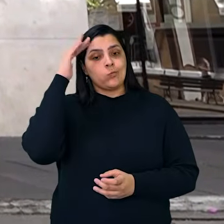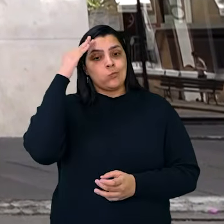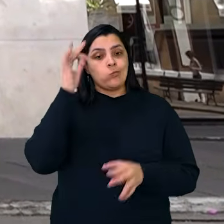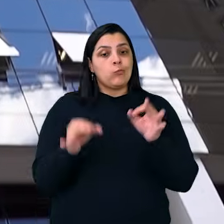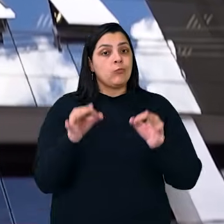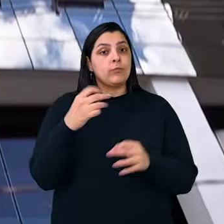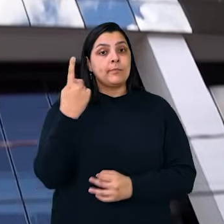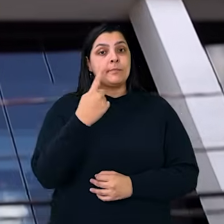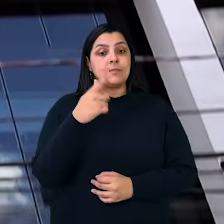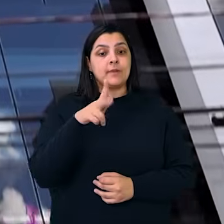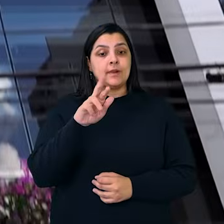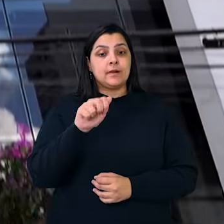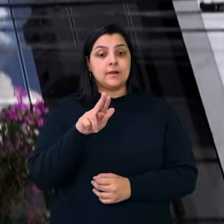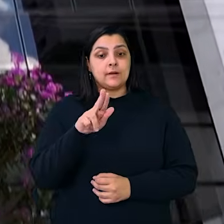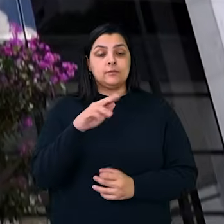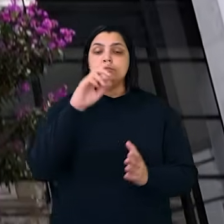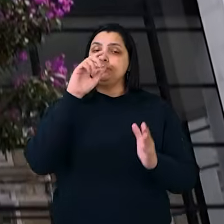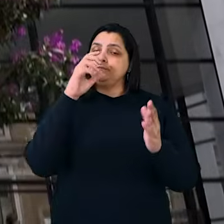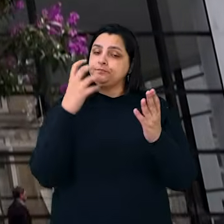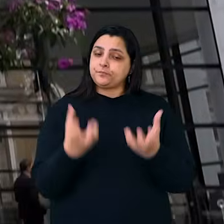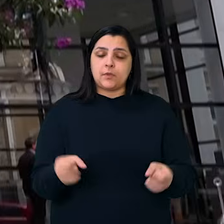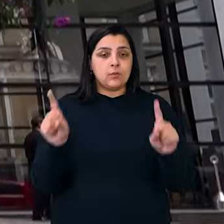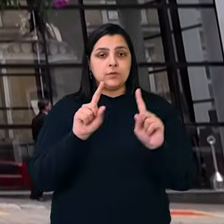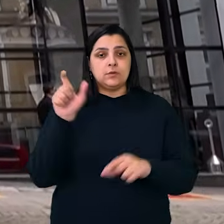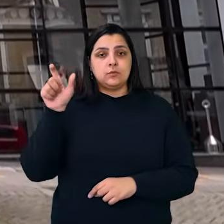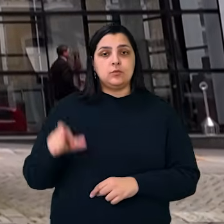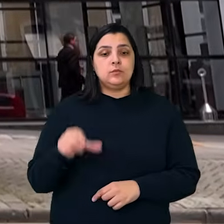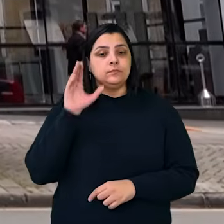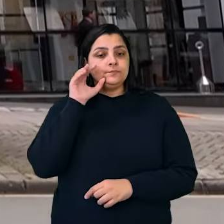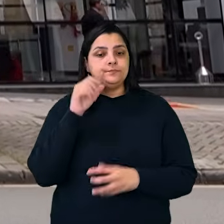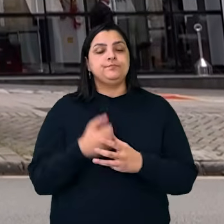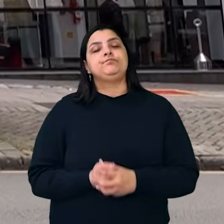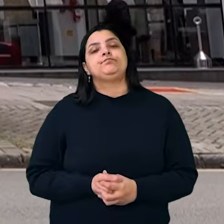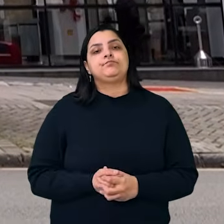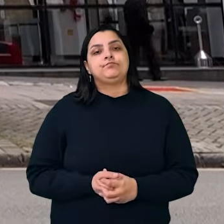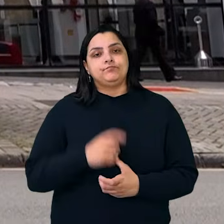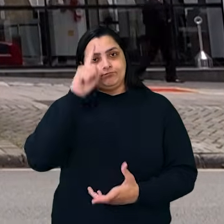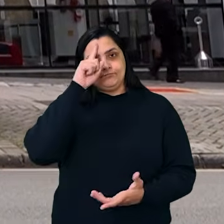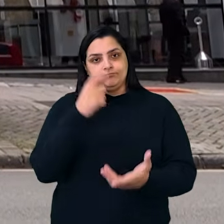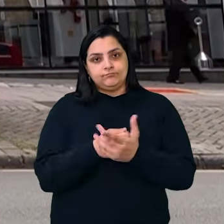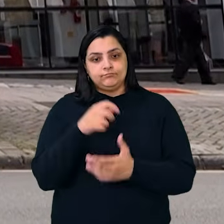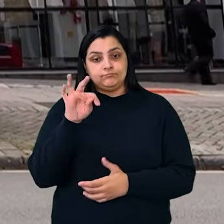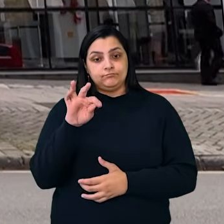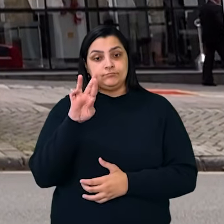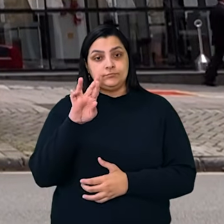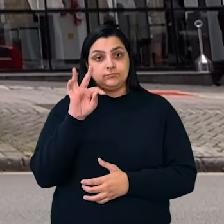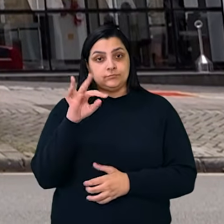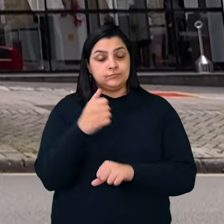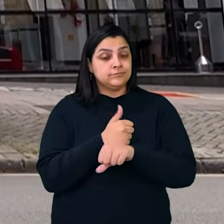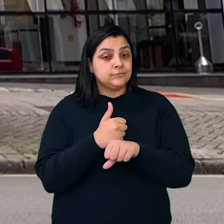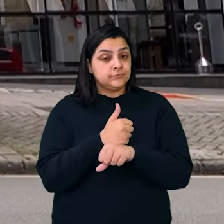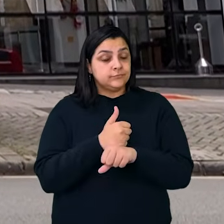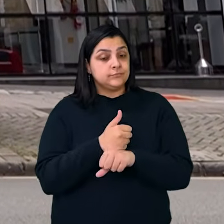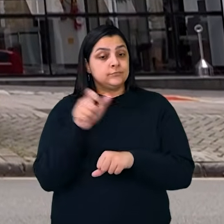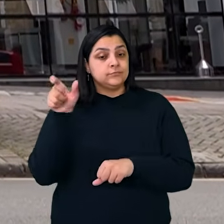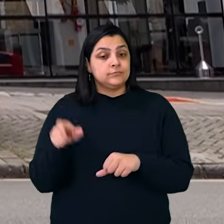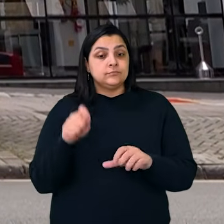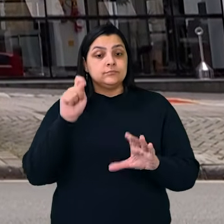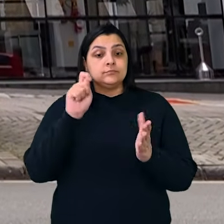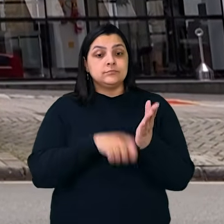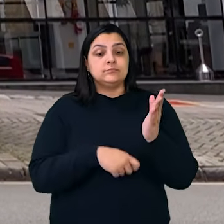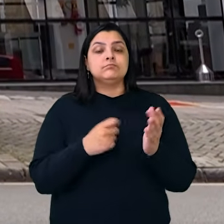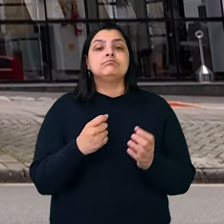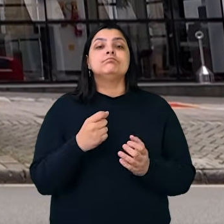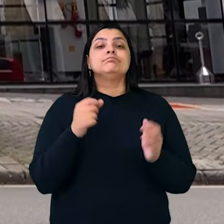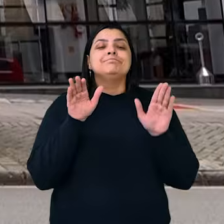entendimento do juízo de primeiro grau e negou o pedido do trabalhador. Conforme a decisão do TRT, o profissional foi contratado para